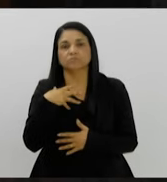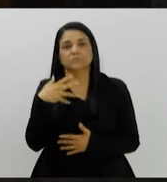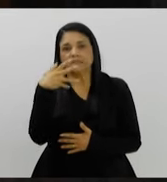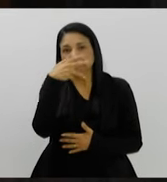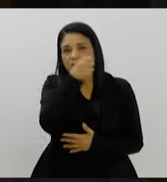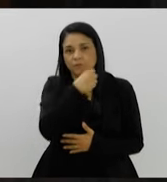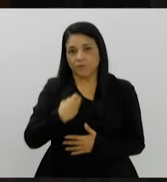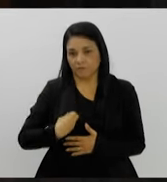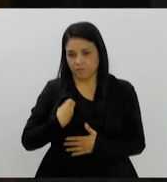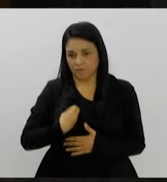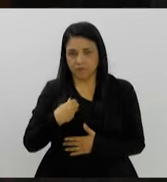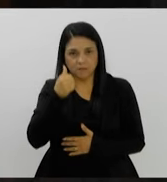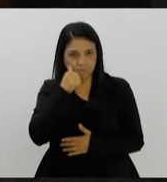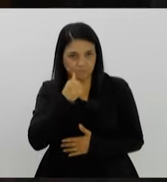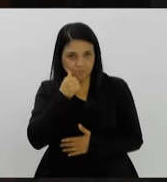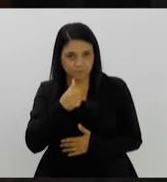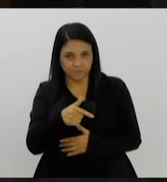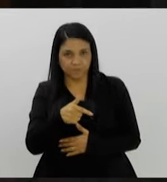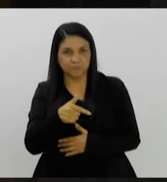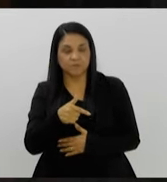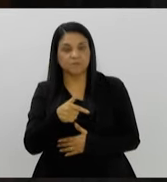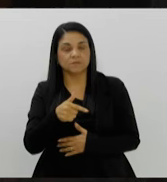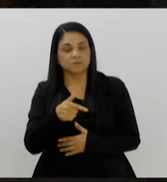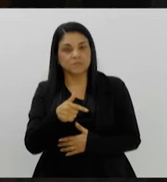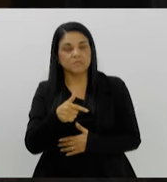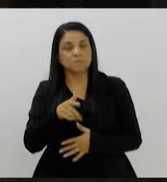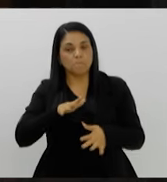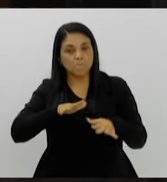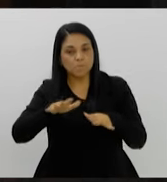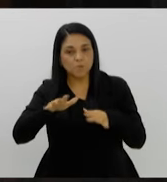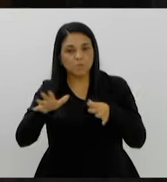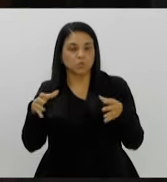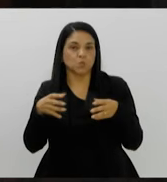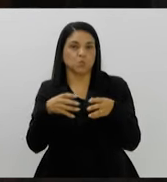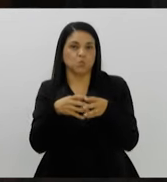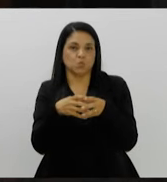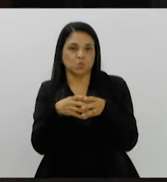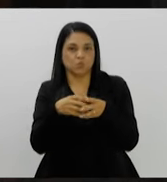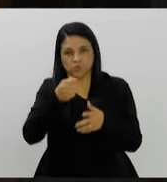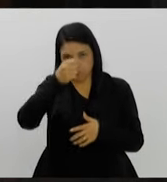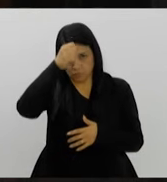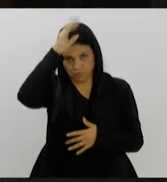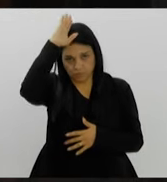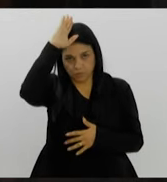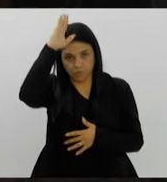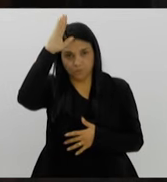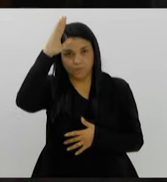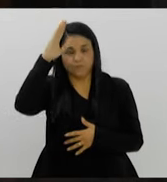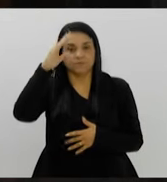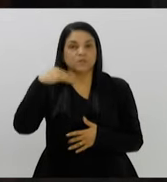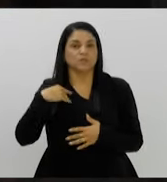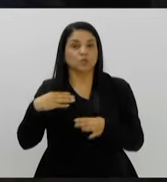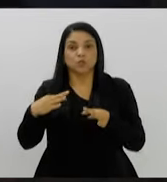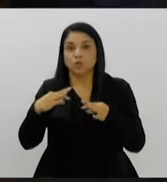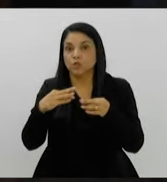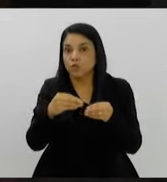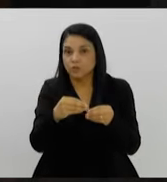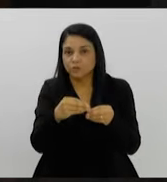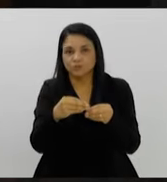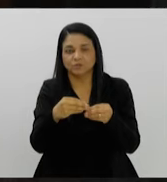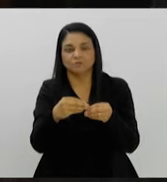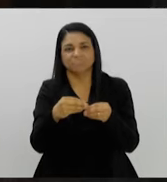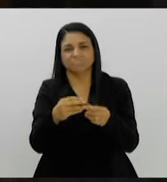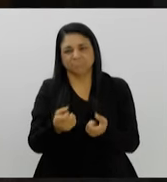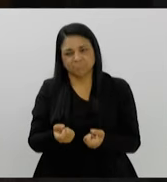desempenhou uma função a qual valorizou toda a tropa do Corpo de Bombeiros toda a tropa do Corpo de Bombeiros desde dos praças aos oficiais e é com muuito